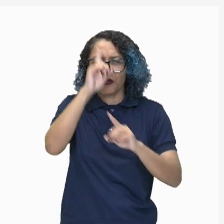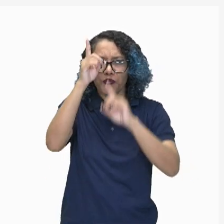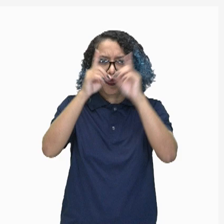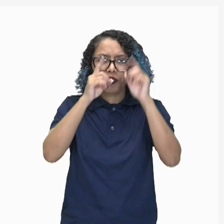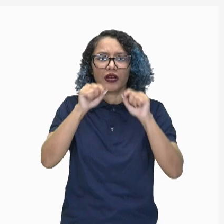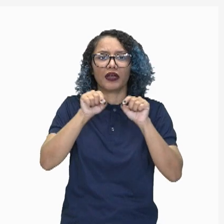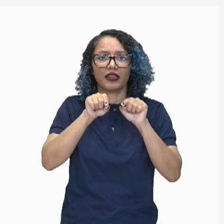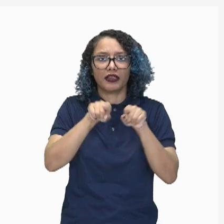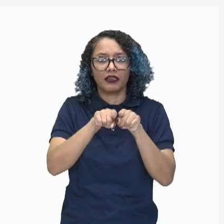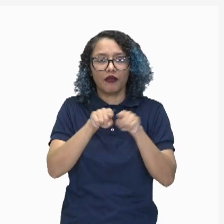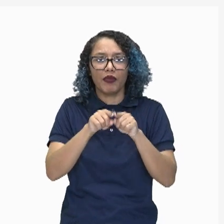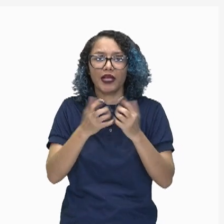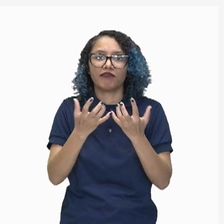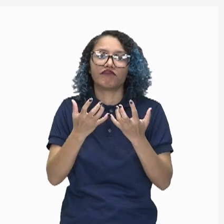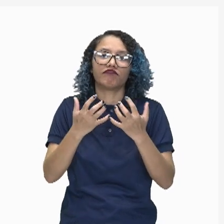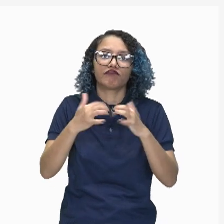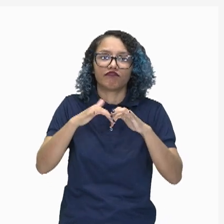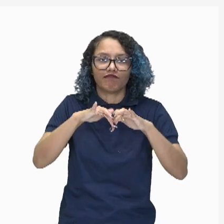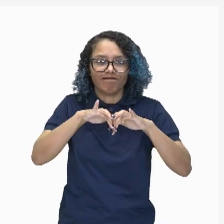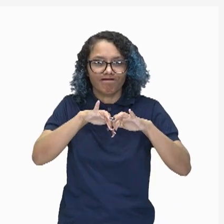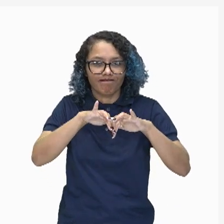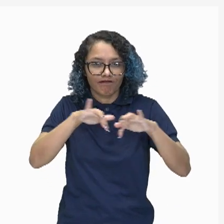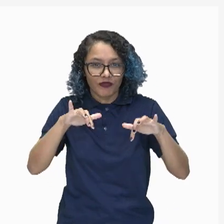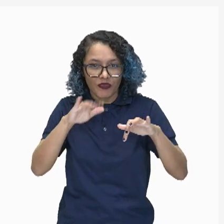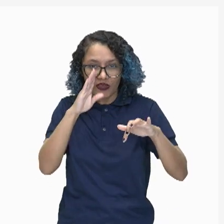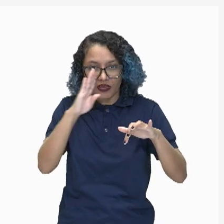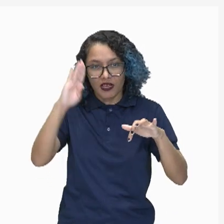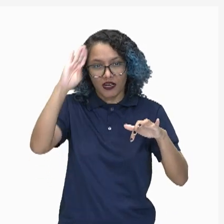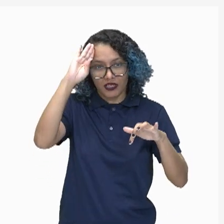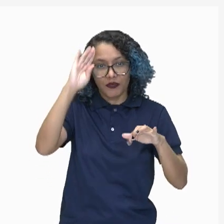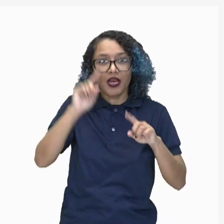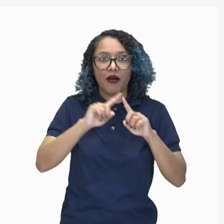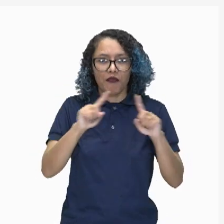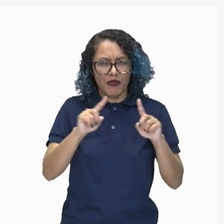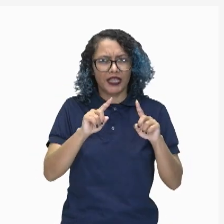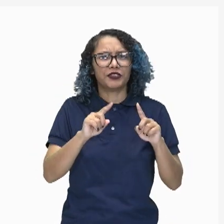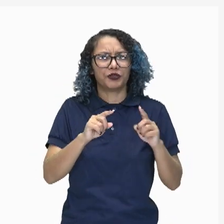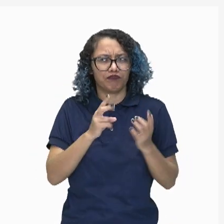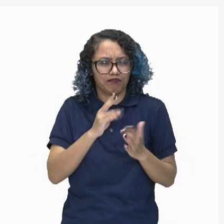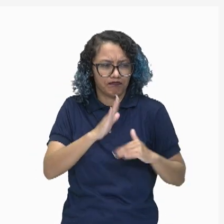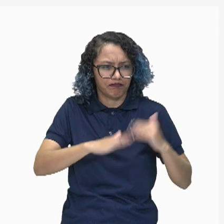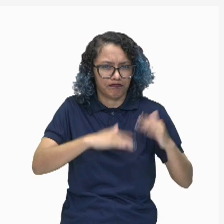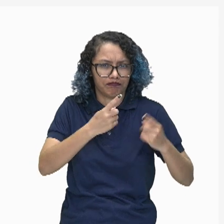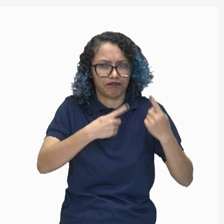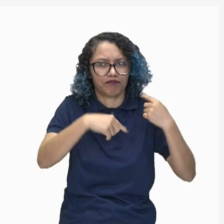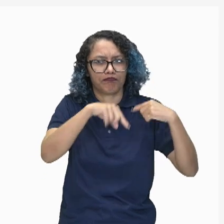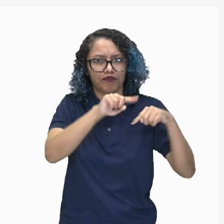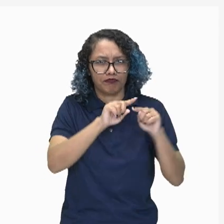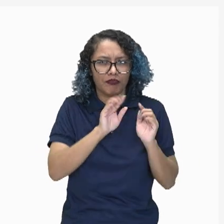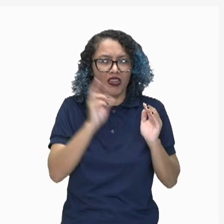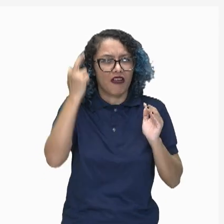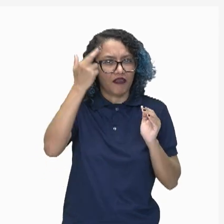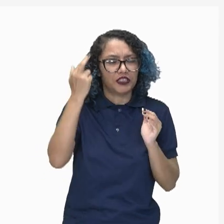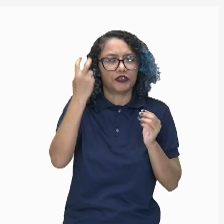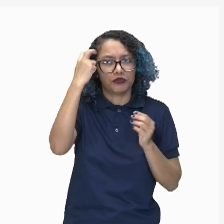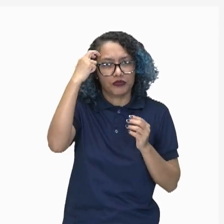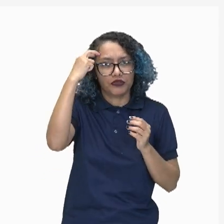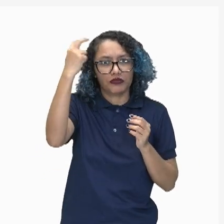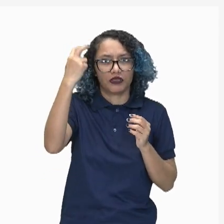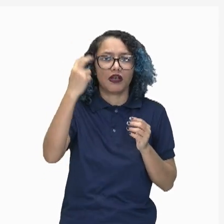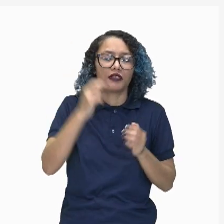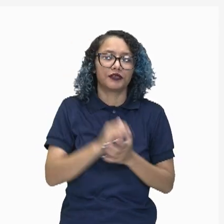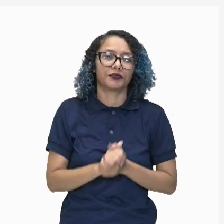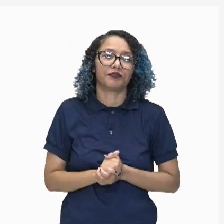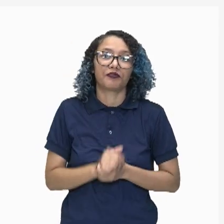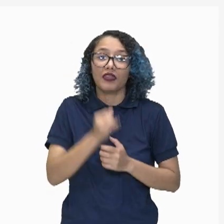acadêmico, mas deram um passo adiante ao priorizar a reflexão intelectual e a forma literária. E um exemplo disso é